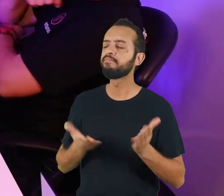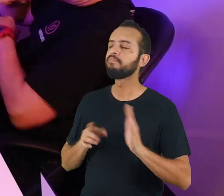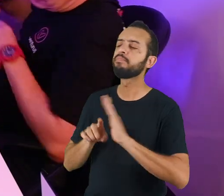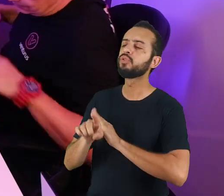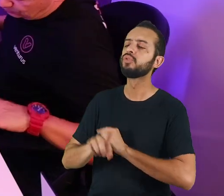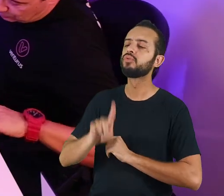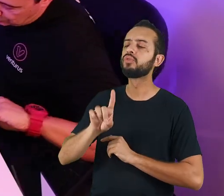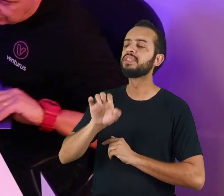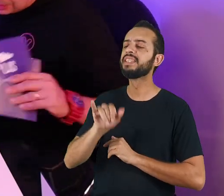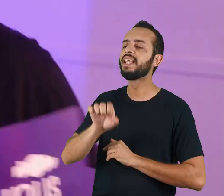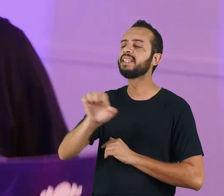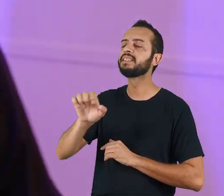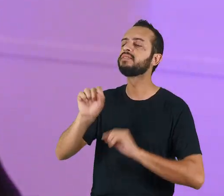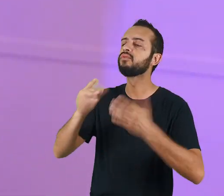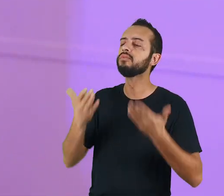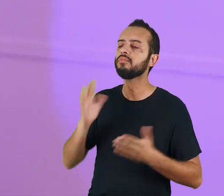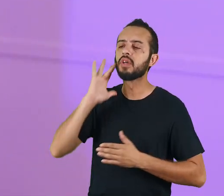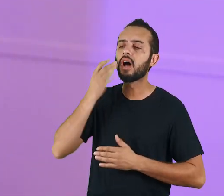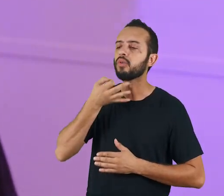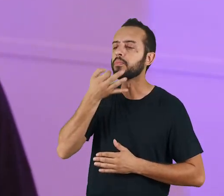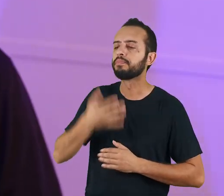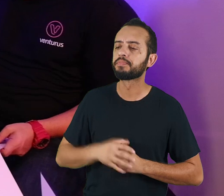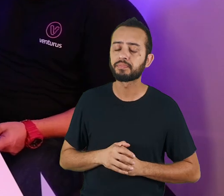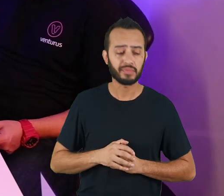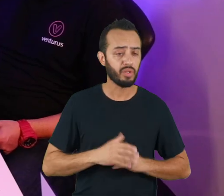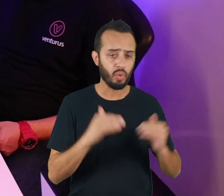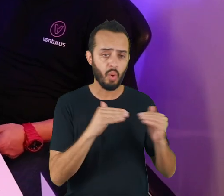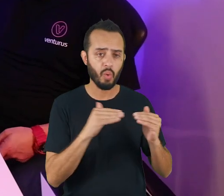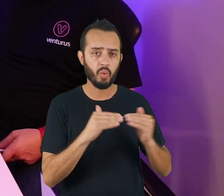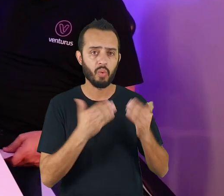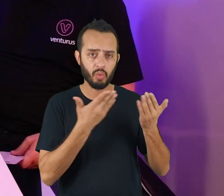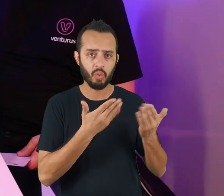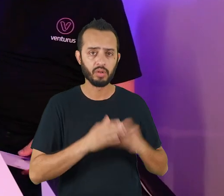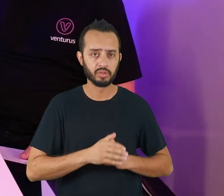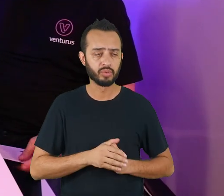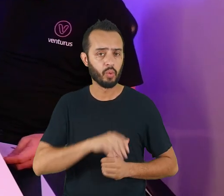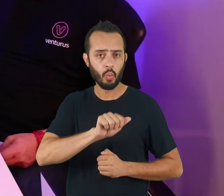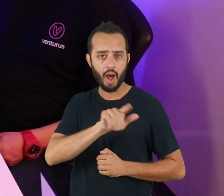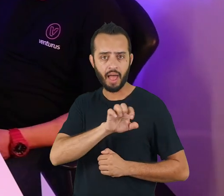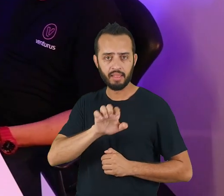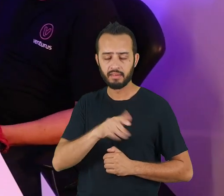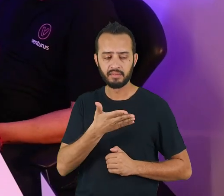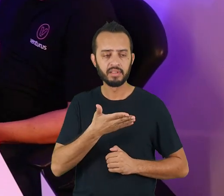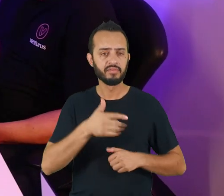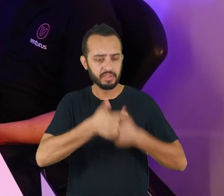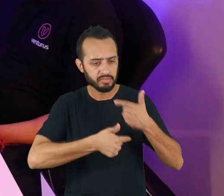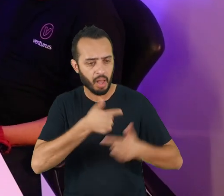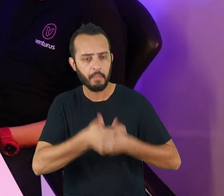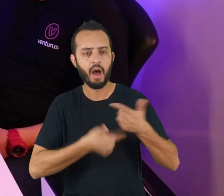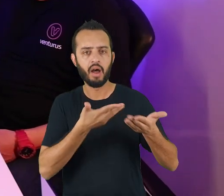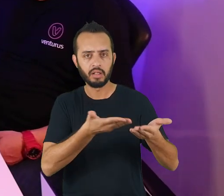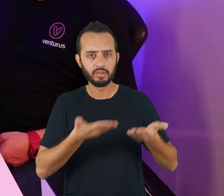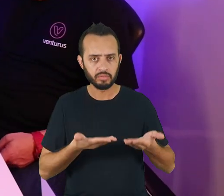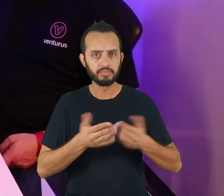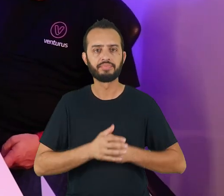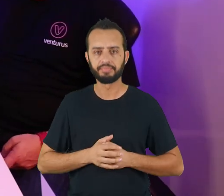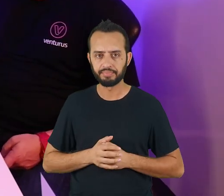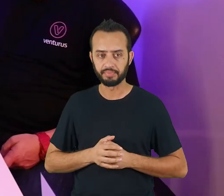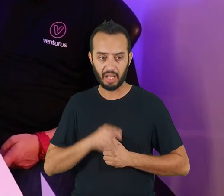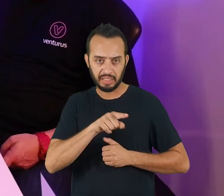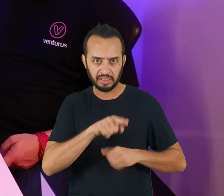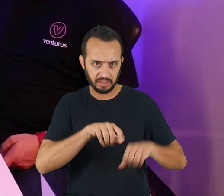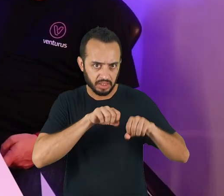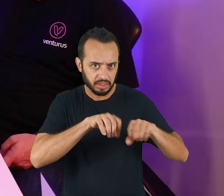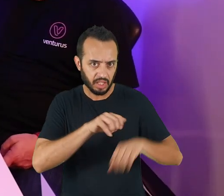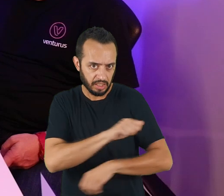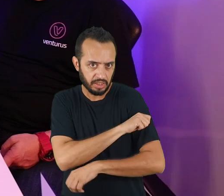da E você o que que você acha Eu eu acho também concordo bastante com a Line fazer esse trabalho de base e você sabe que tem